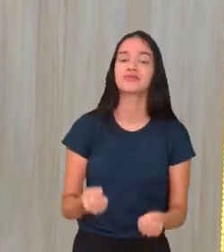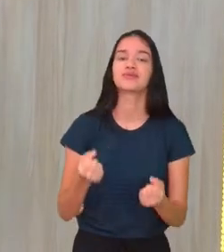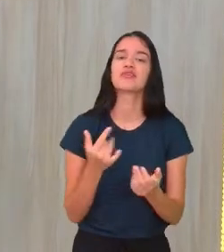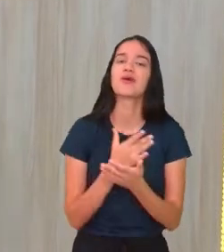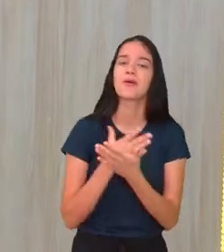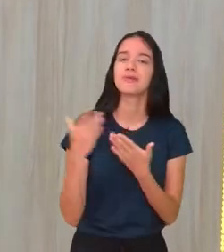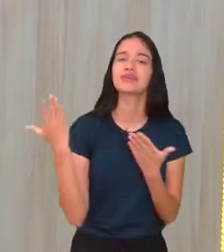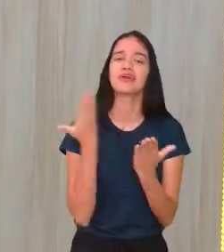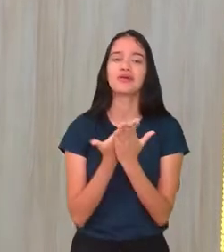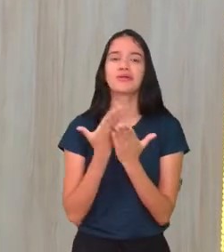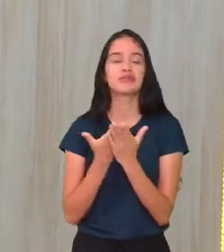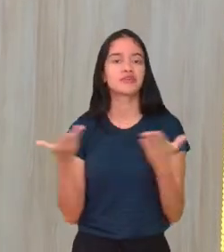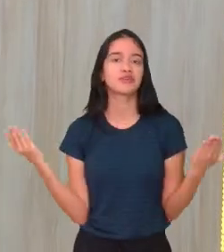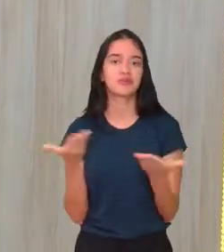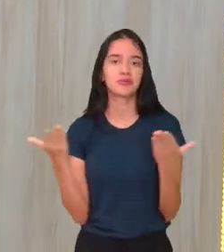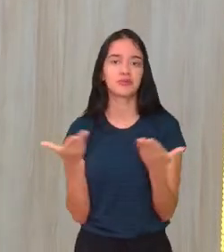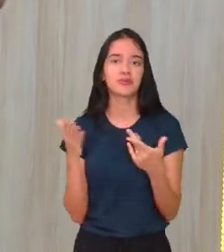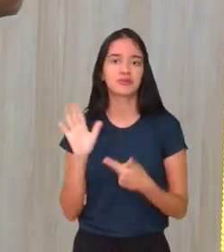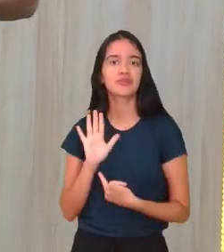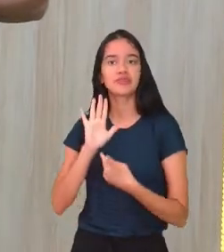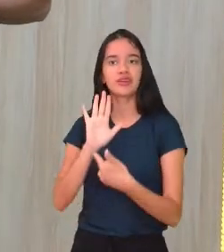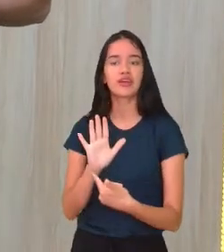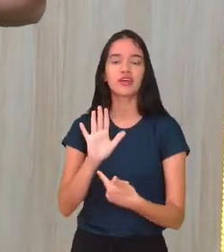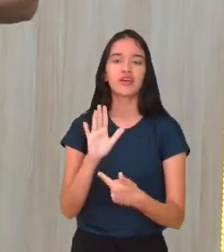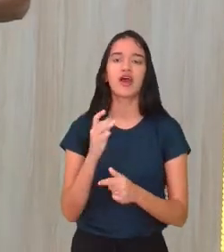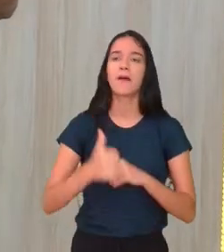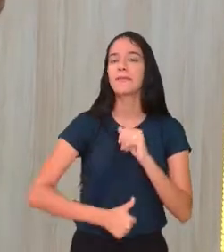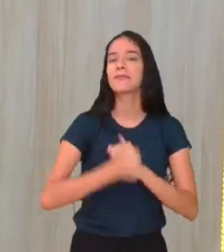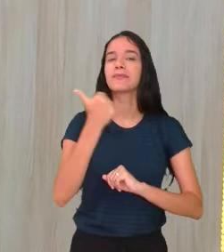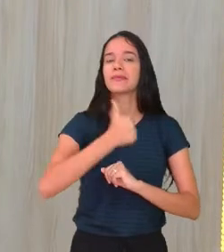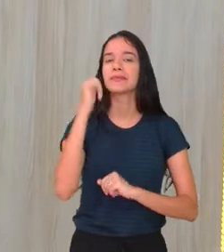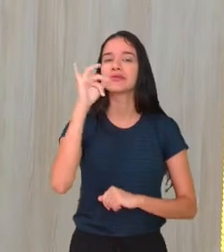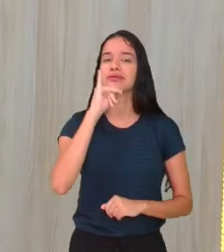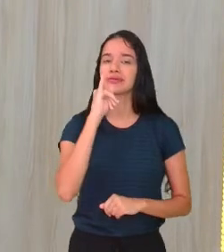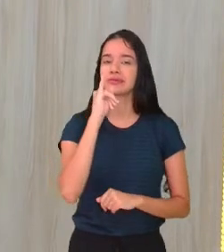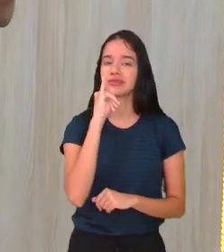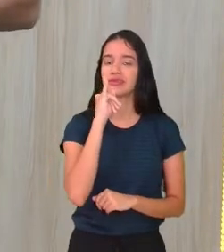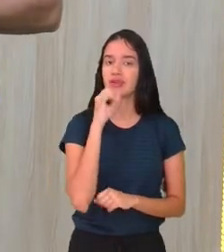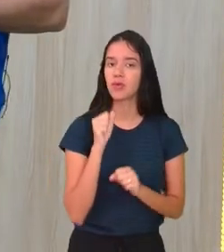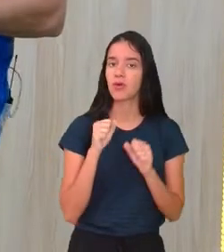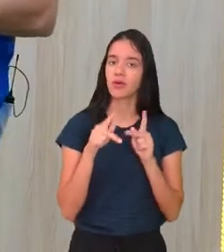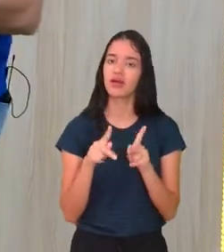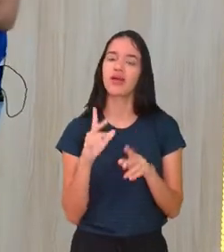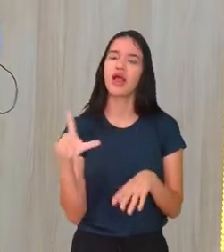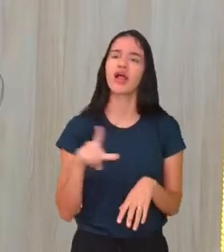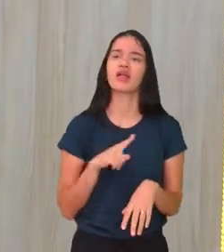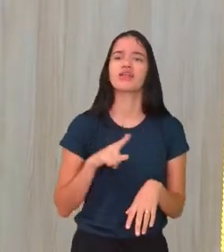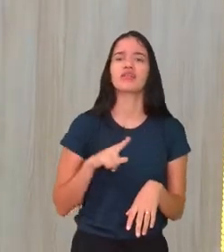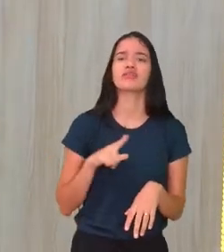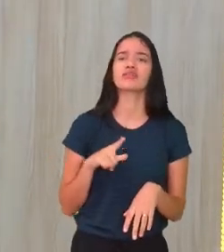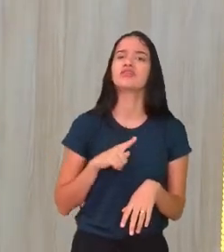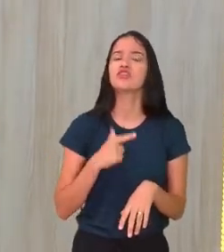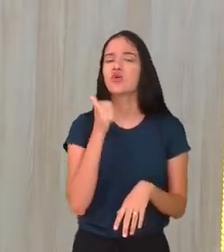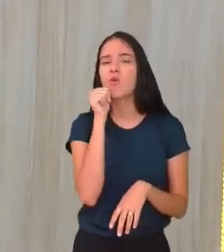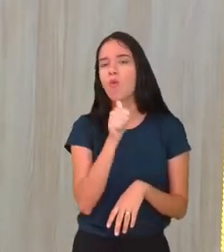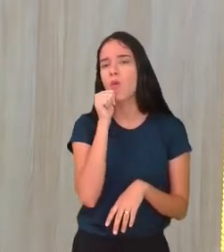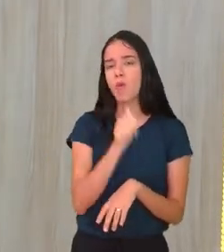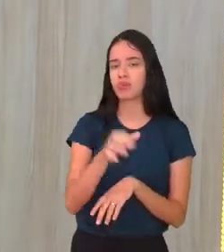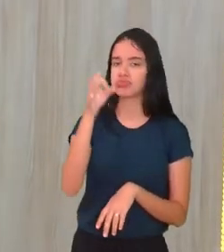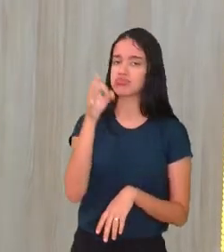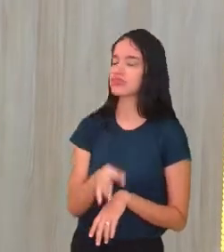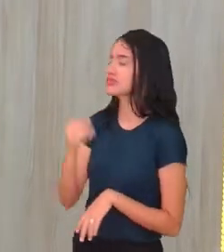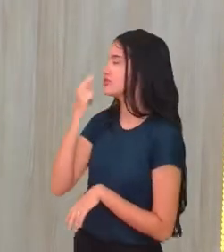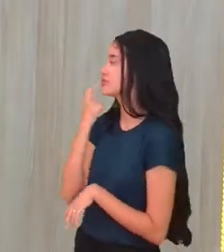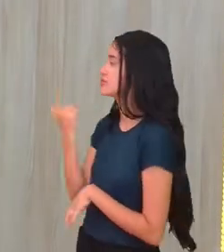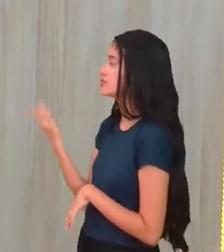a nossa aula de hoje. Trouxe aqui primeiro um exemplinho, tá bom? Eu tenho aqui uma moça, certo?